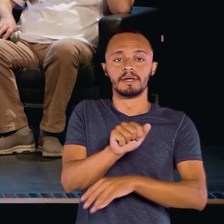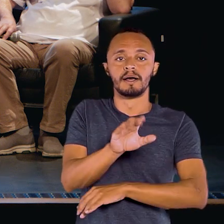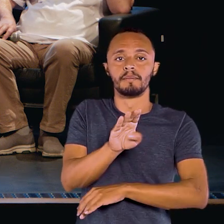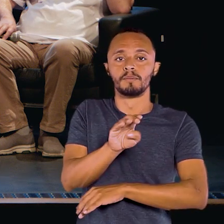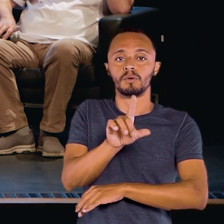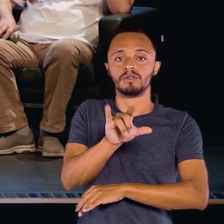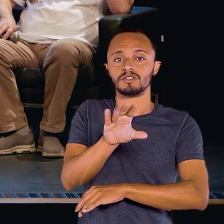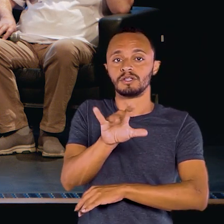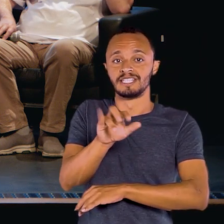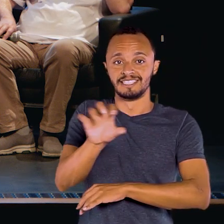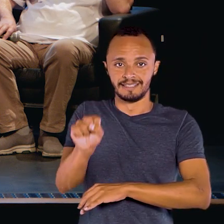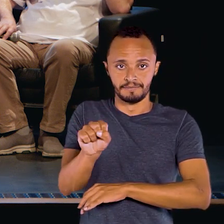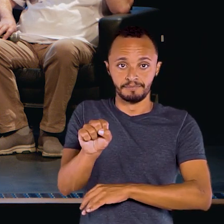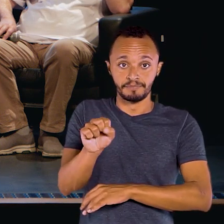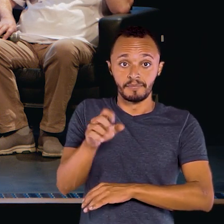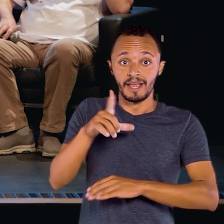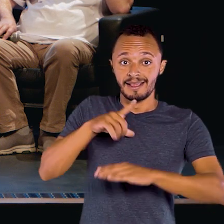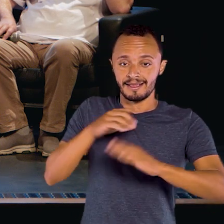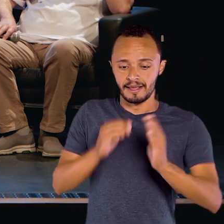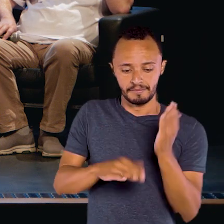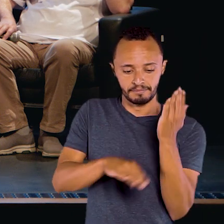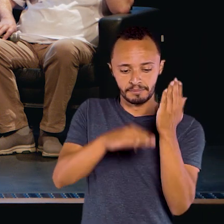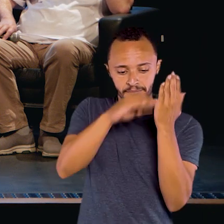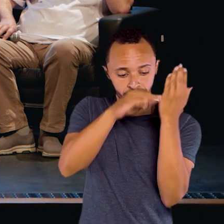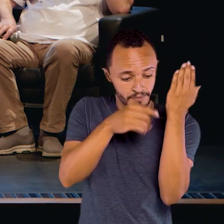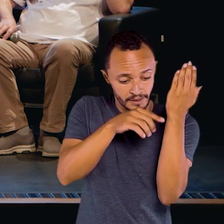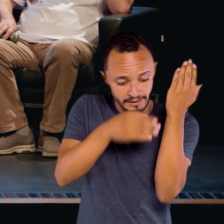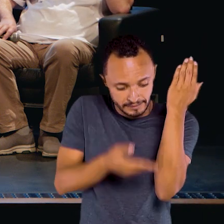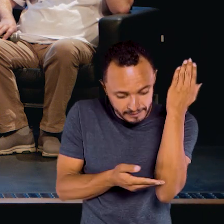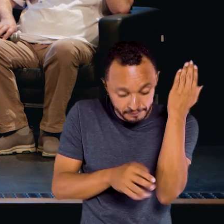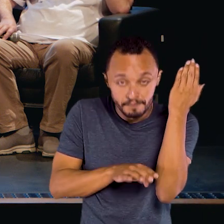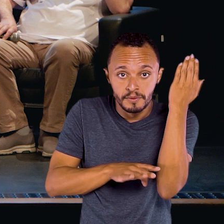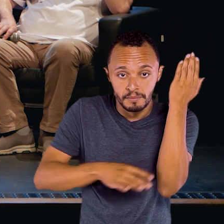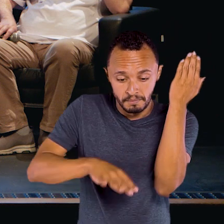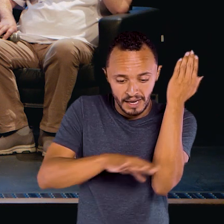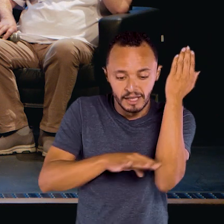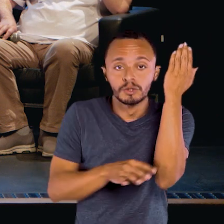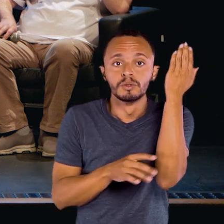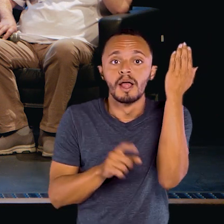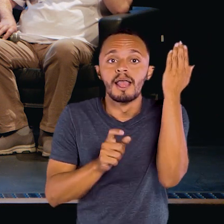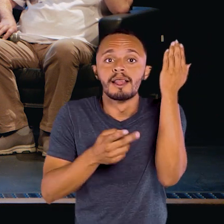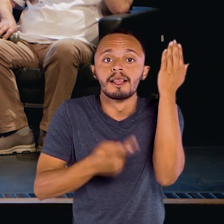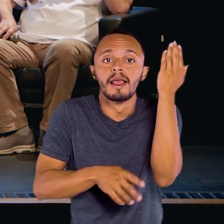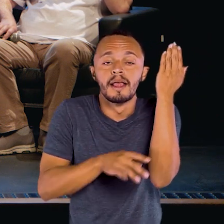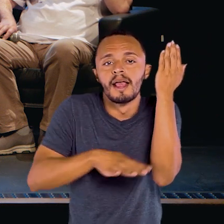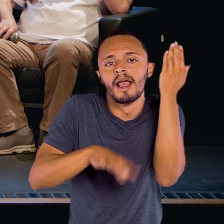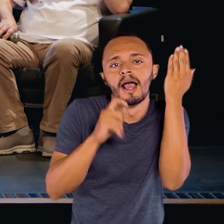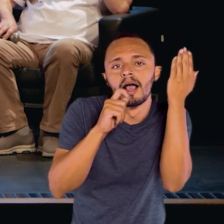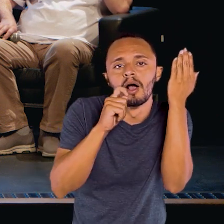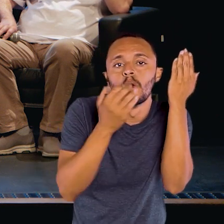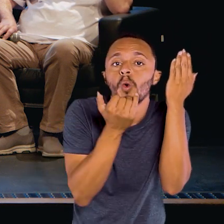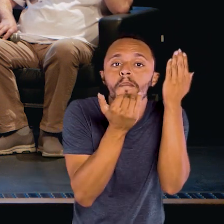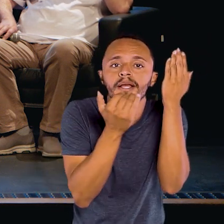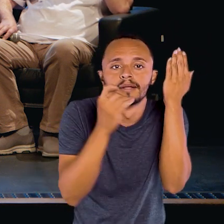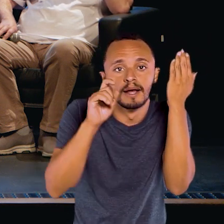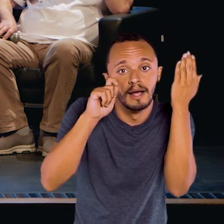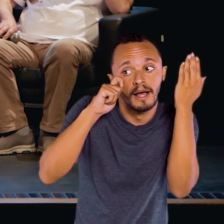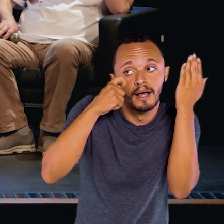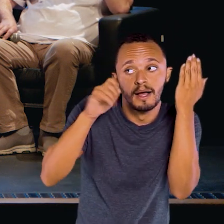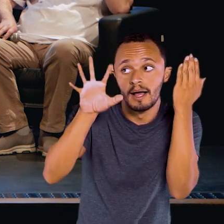tem um restaurante, que é um restaurante de pessoas negras, que tem uma culinária afro-brasileira. Anteontem, uma